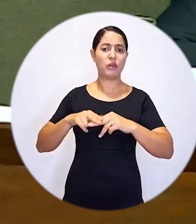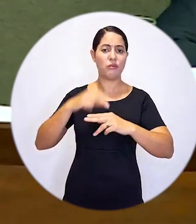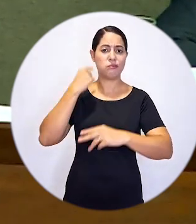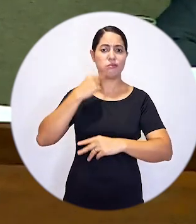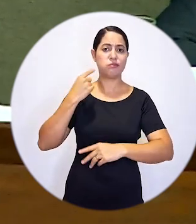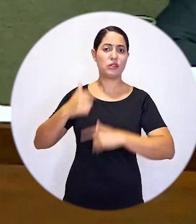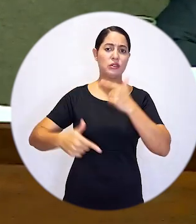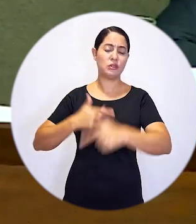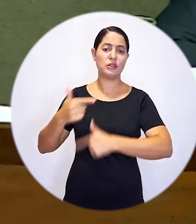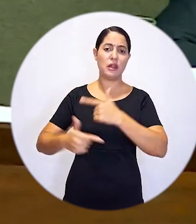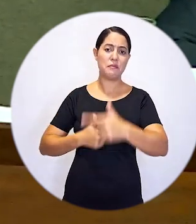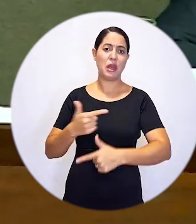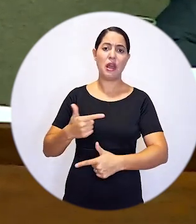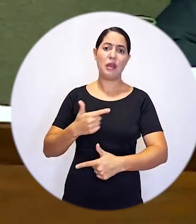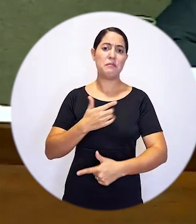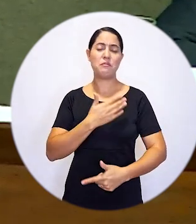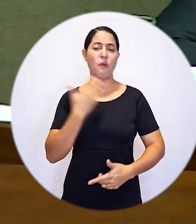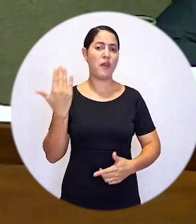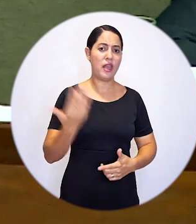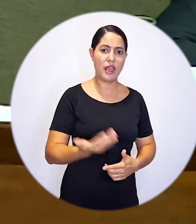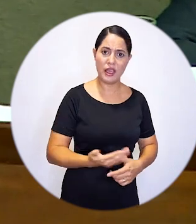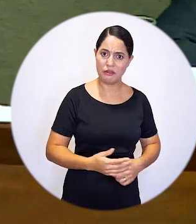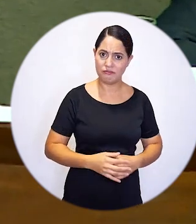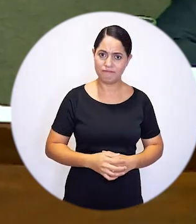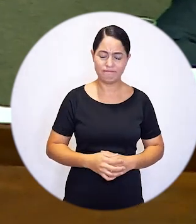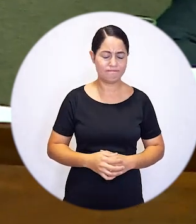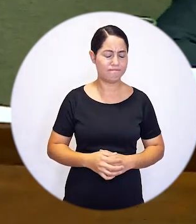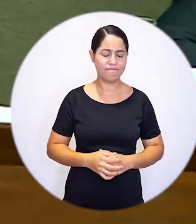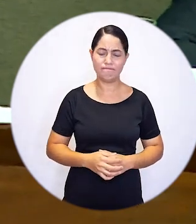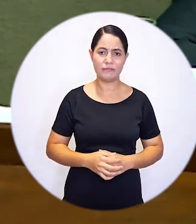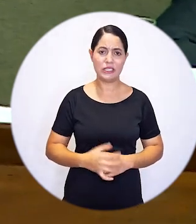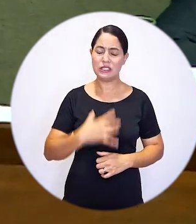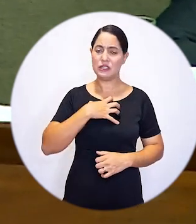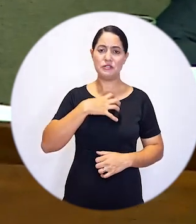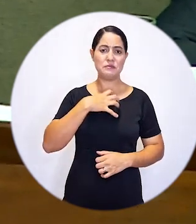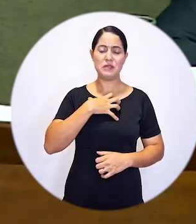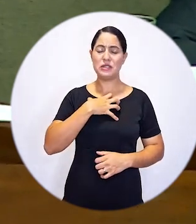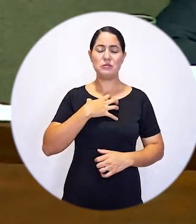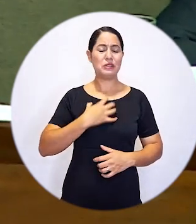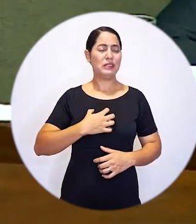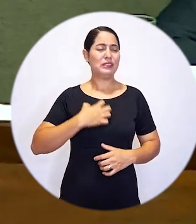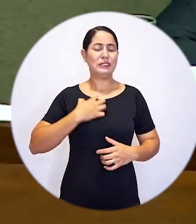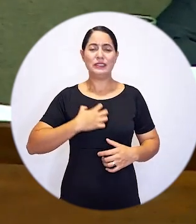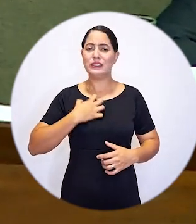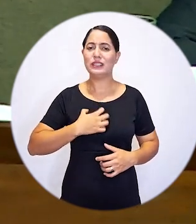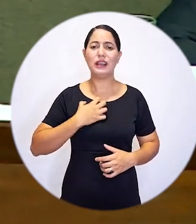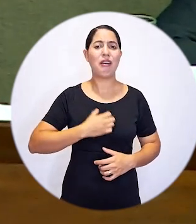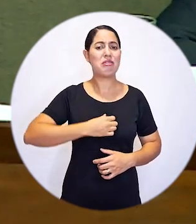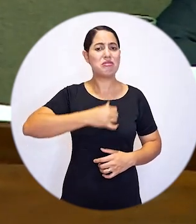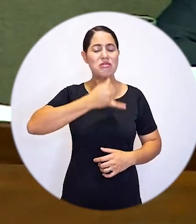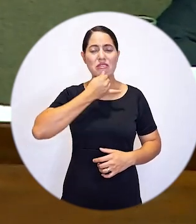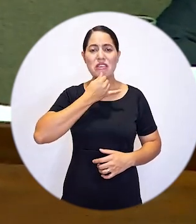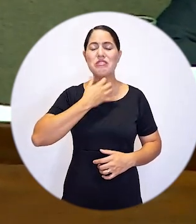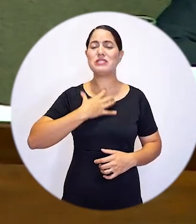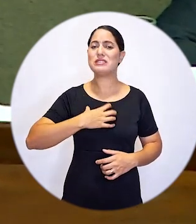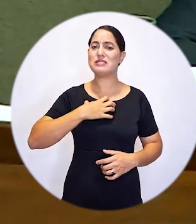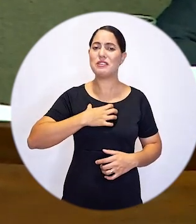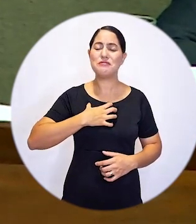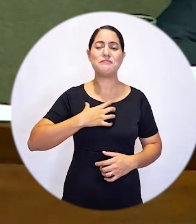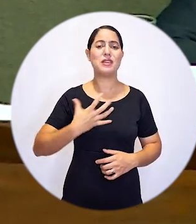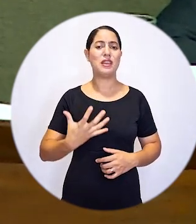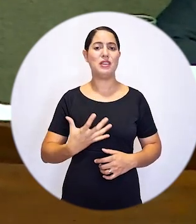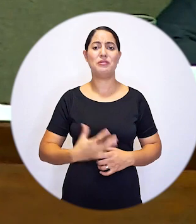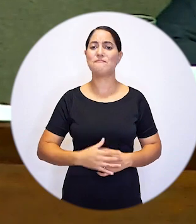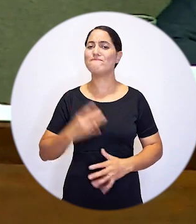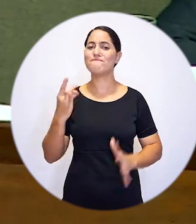sua profissão não podem ser esquecidos. Esses episódios tristes e revoltantes devem sempre ser lembrados para que nós